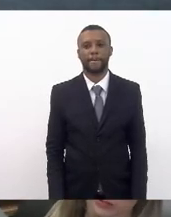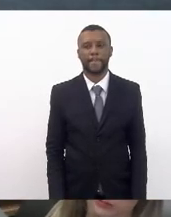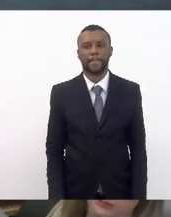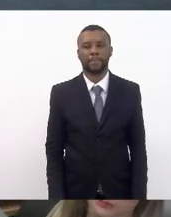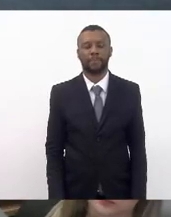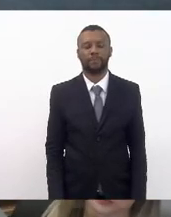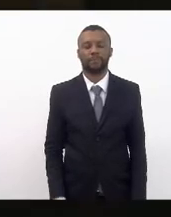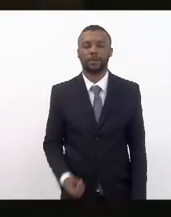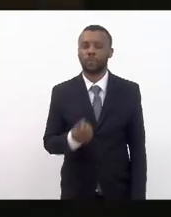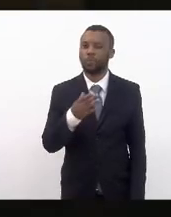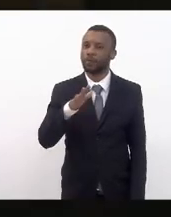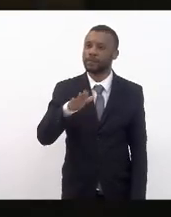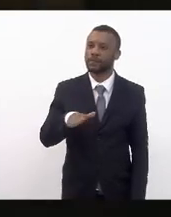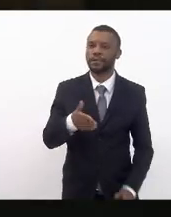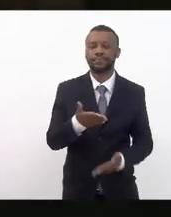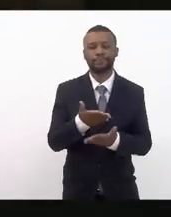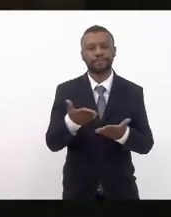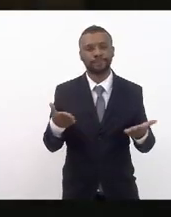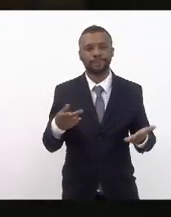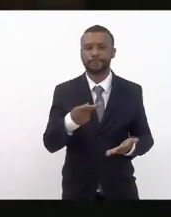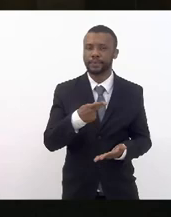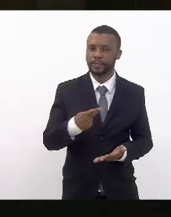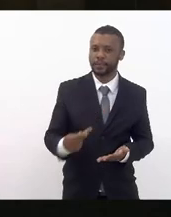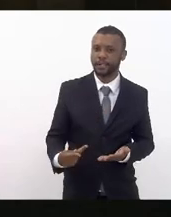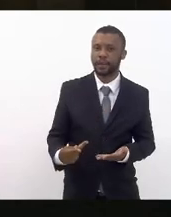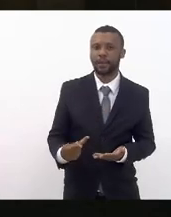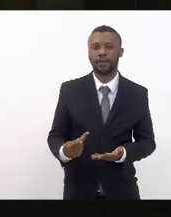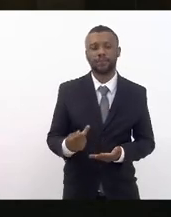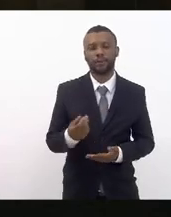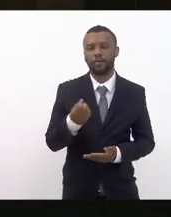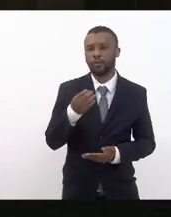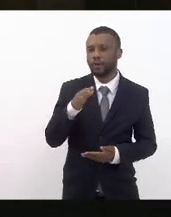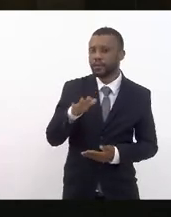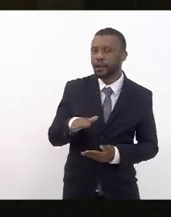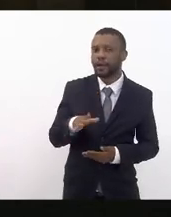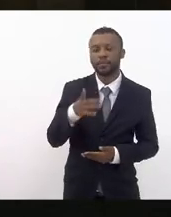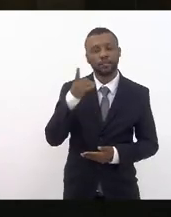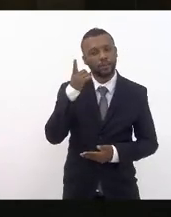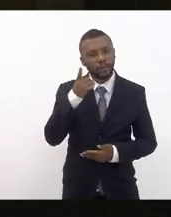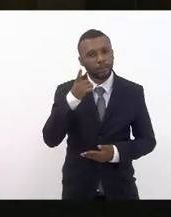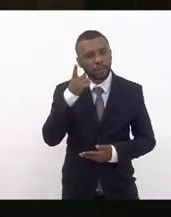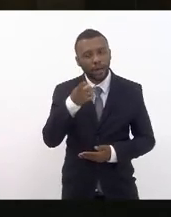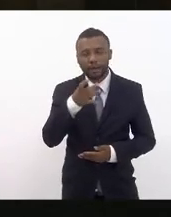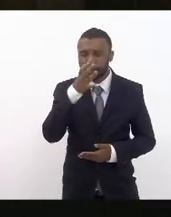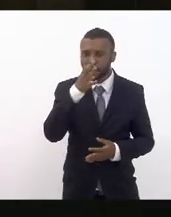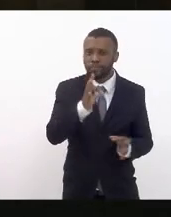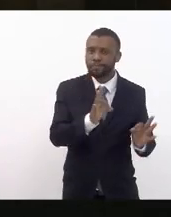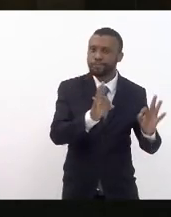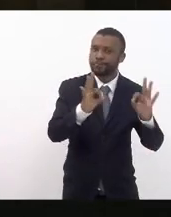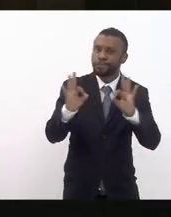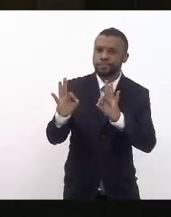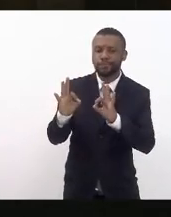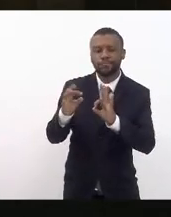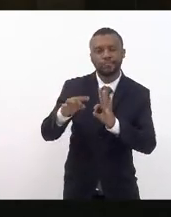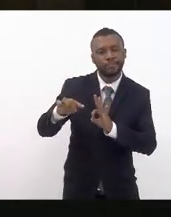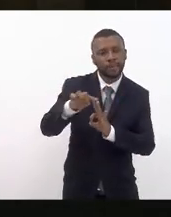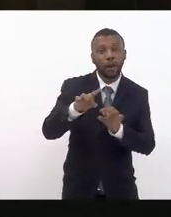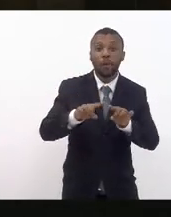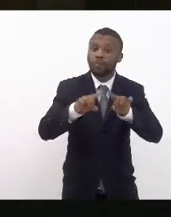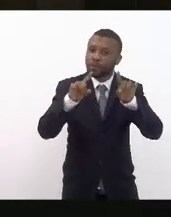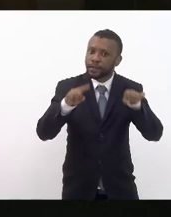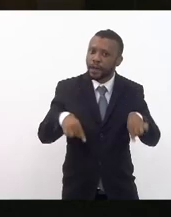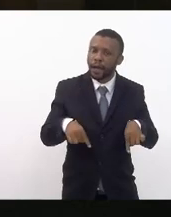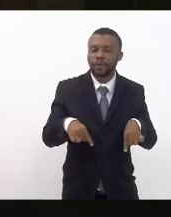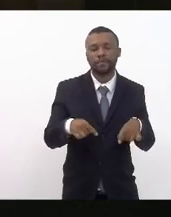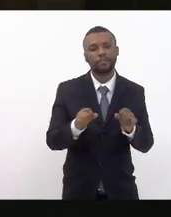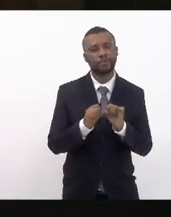Boa tarde, senhora presidente. Boa tarde aos nobres deputados que estão nos assistindo, a todos que nos assistem, os funcionários dessa